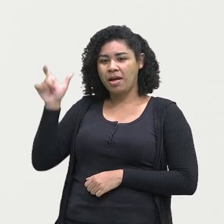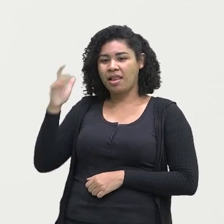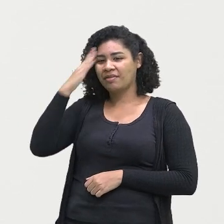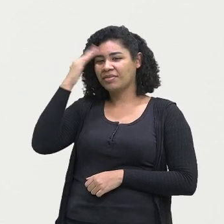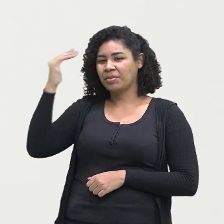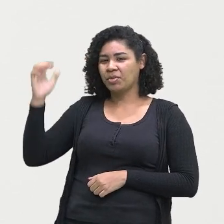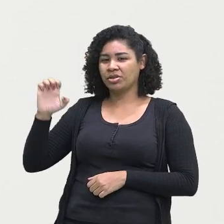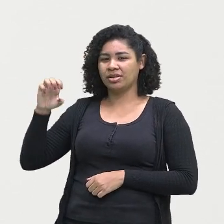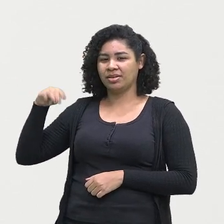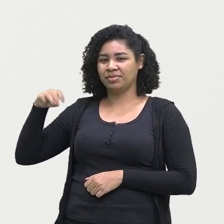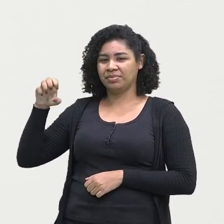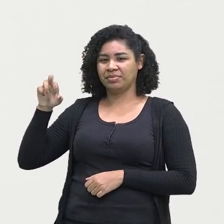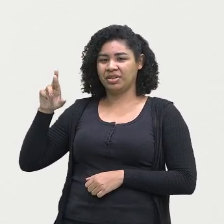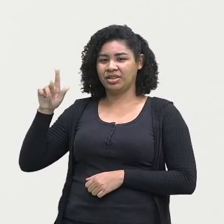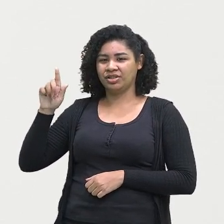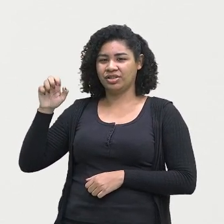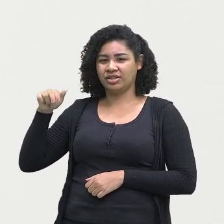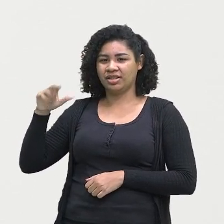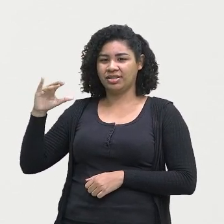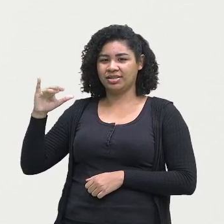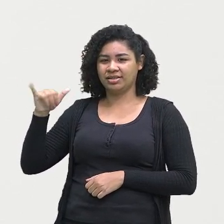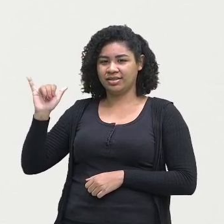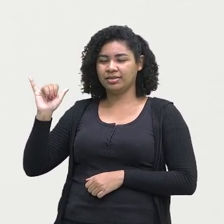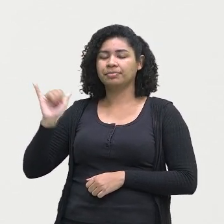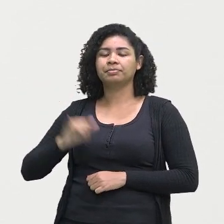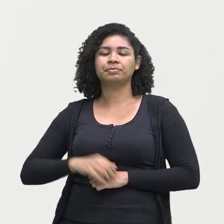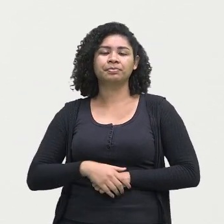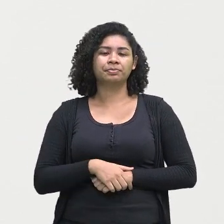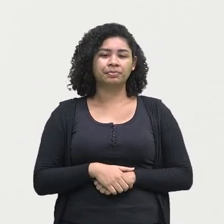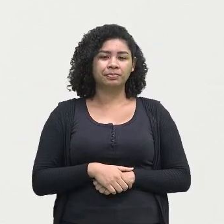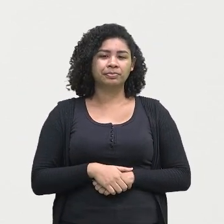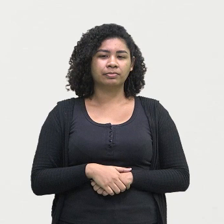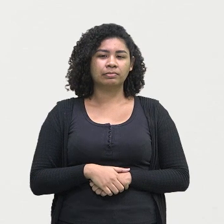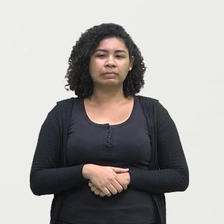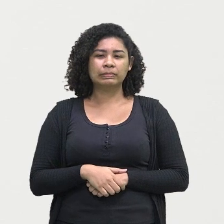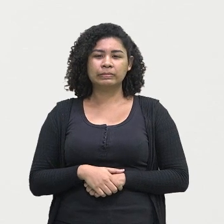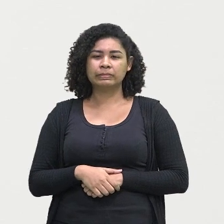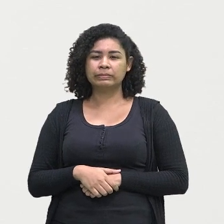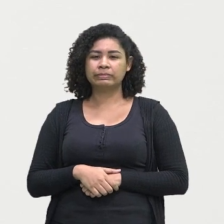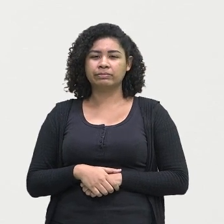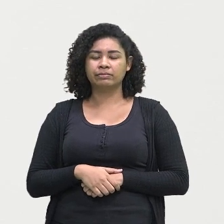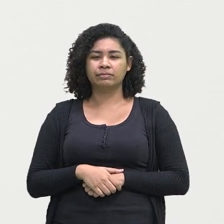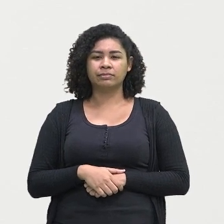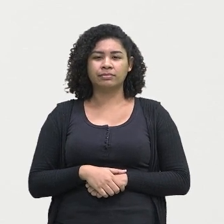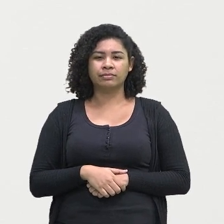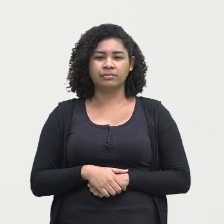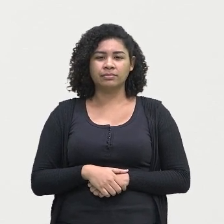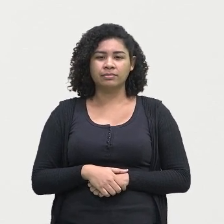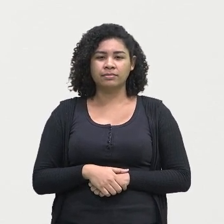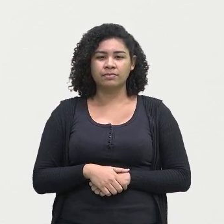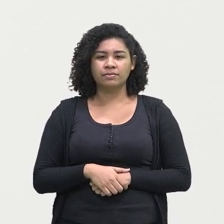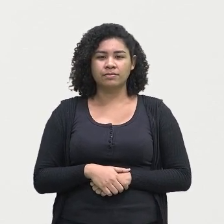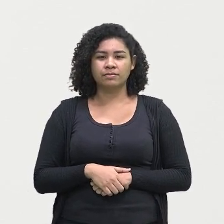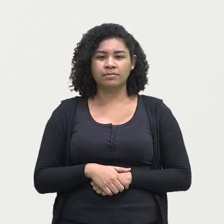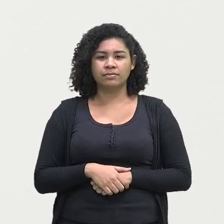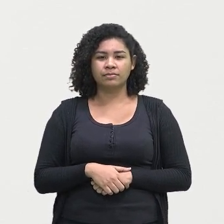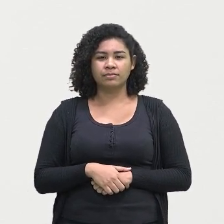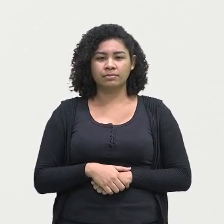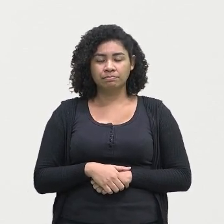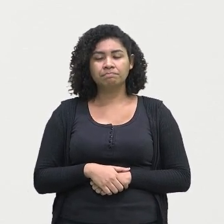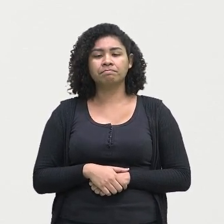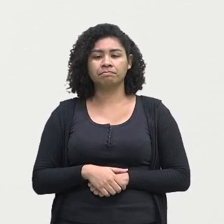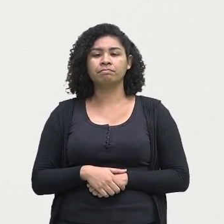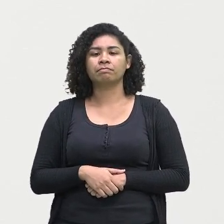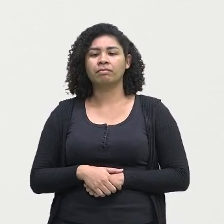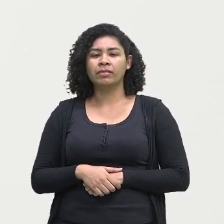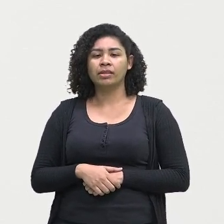você acorda no quarto de emergência, em call out to the nurse, chama a